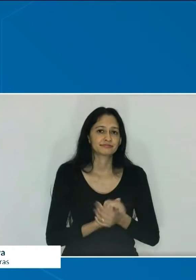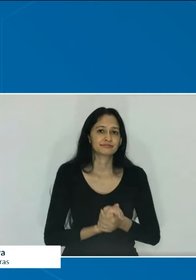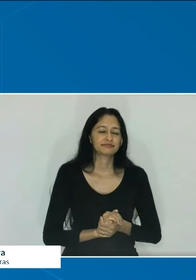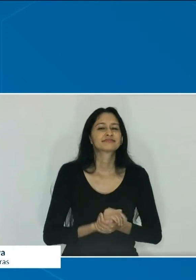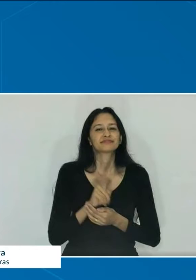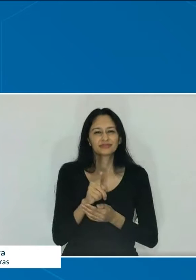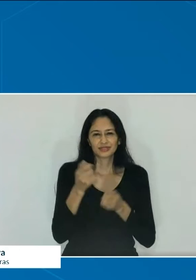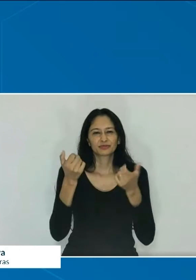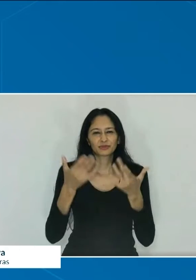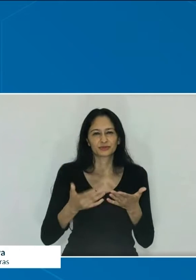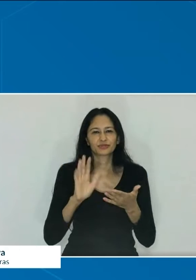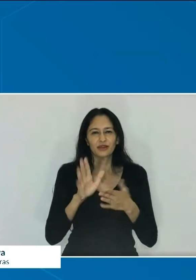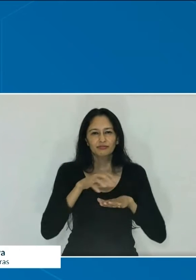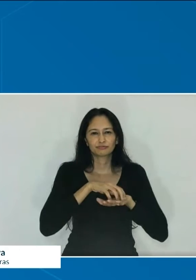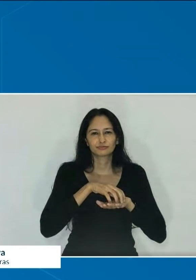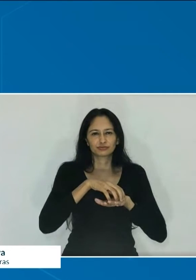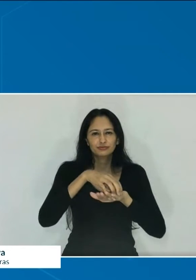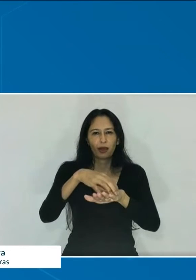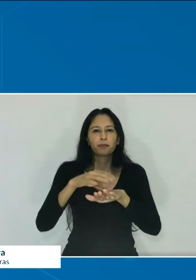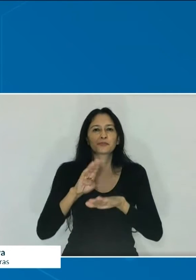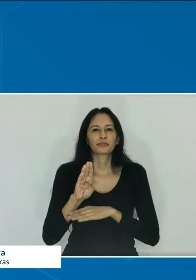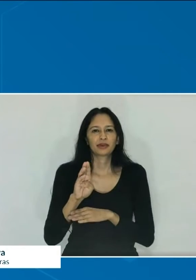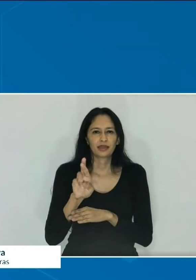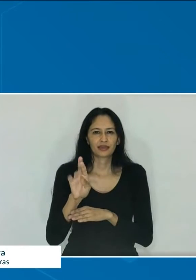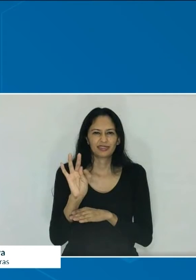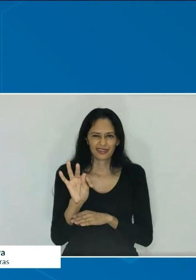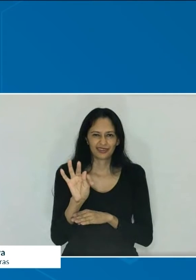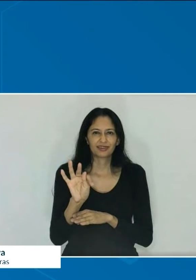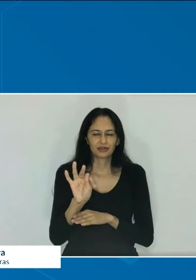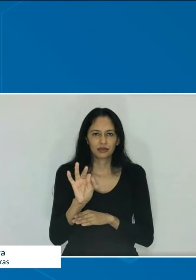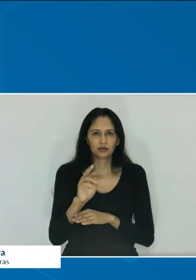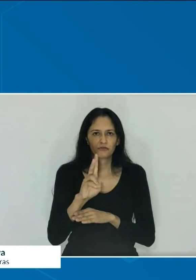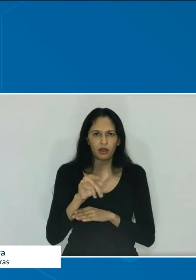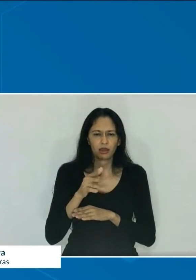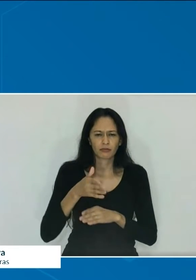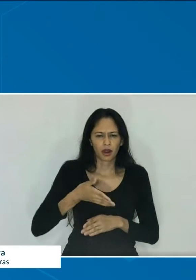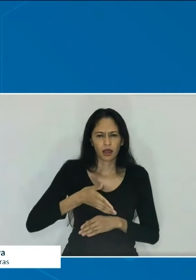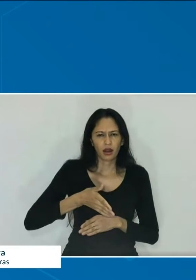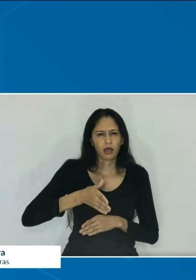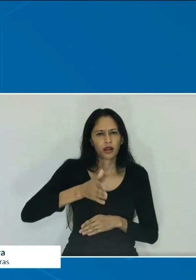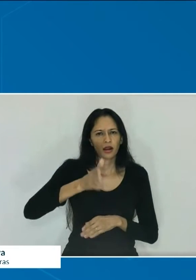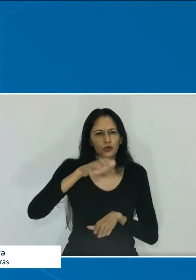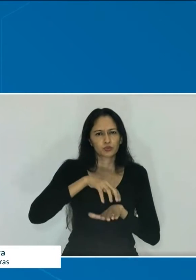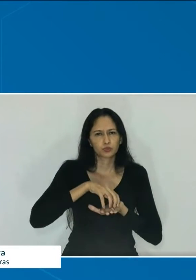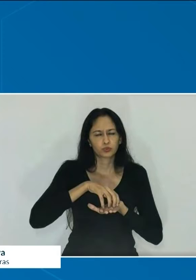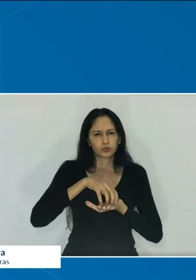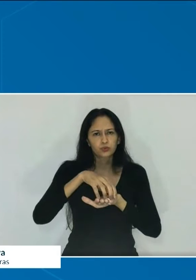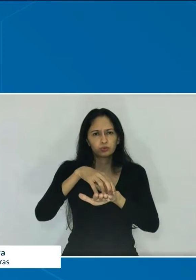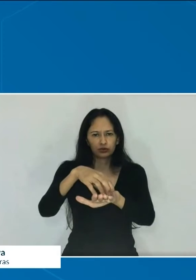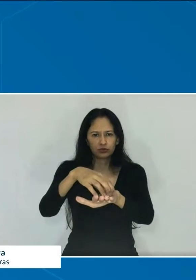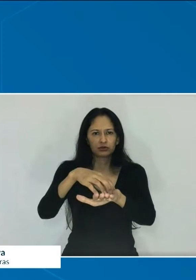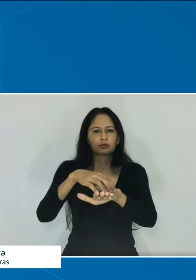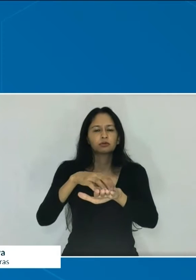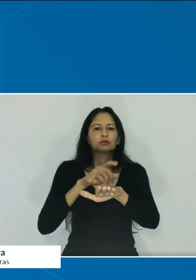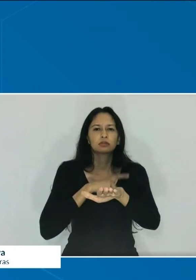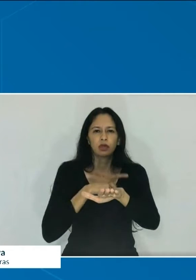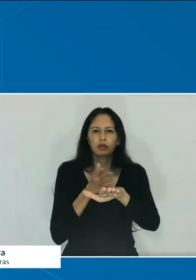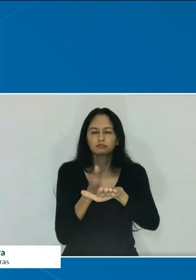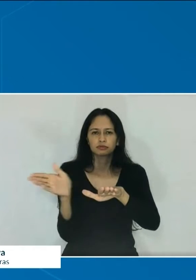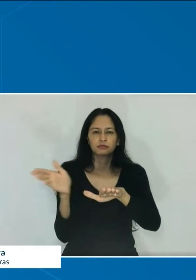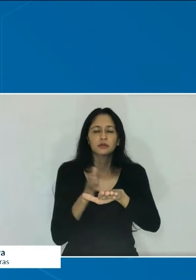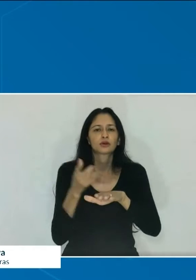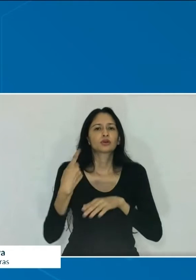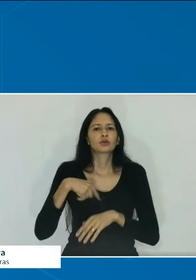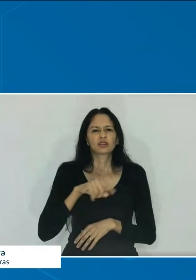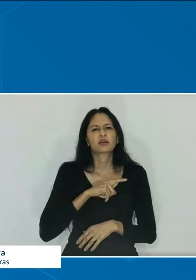fala do BRT, são eixos estruturantes, né? Porque o nosso modelo de transporte público é um modelo troncal, existem vários modelos, o nosso é